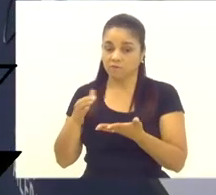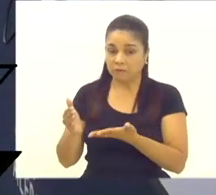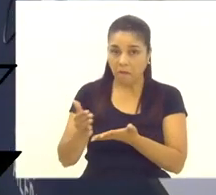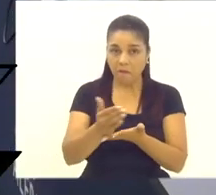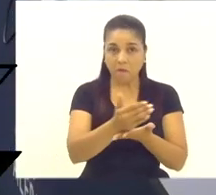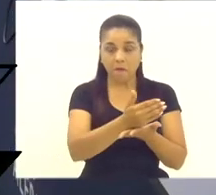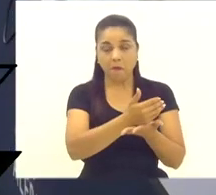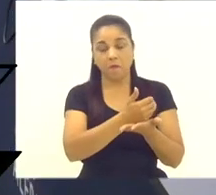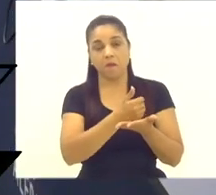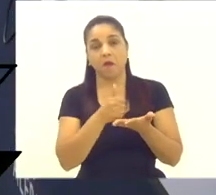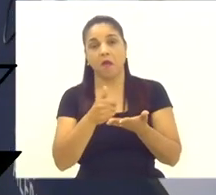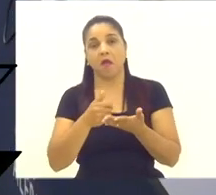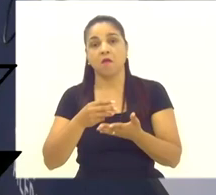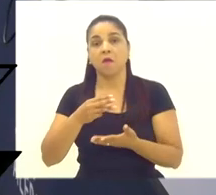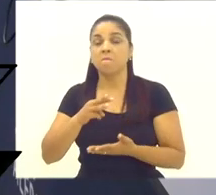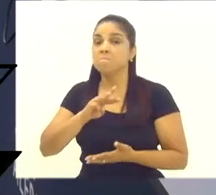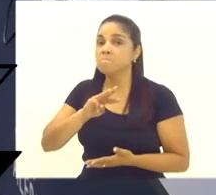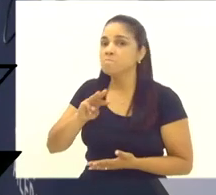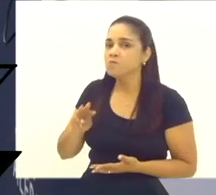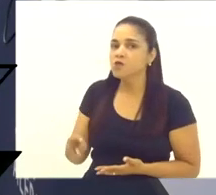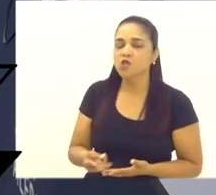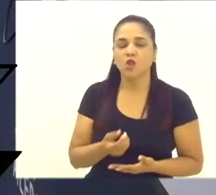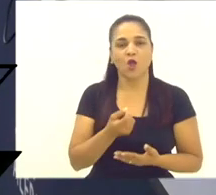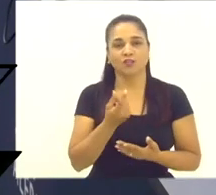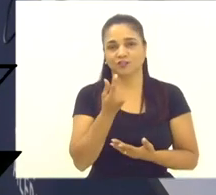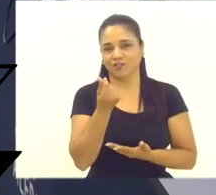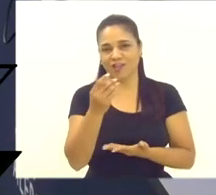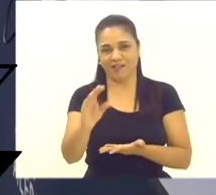monetização pode chegar a milhões de reais